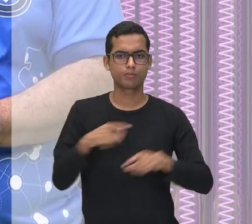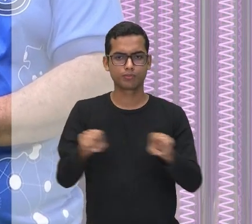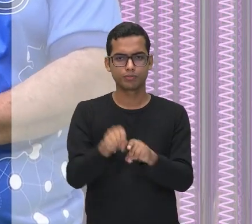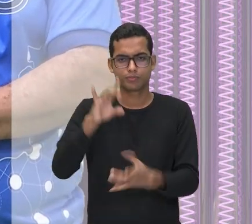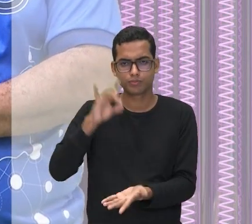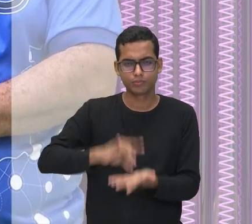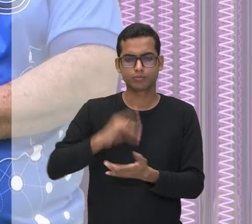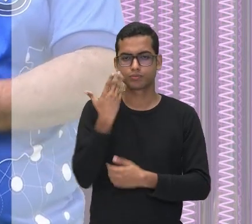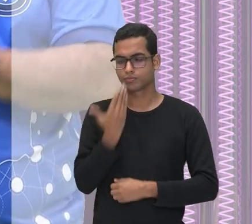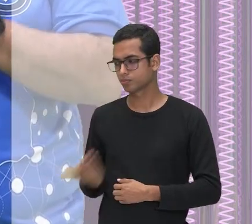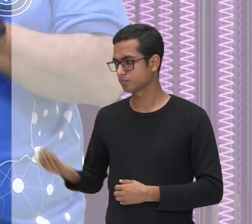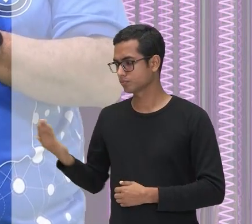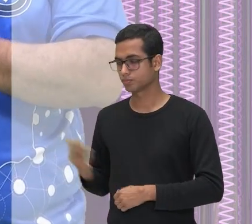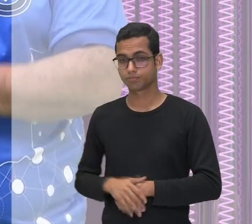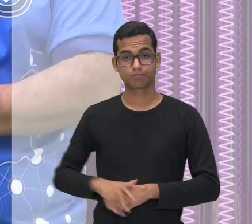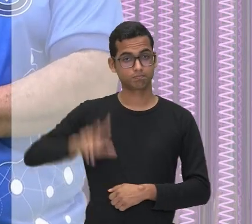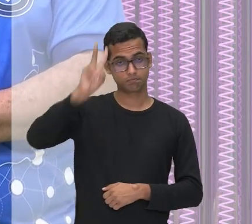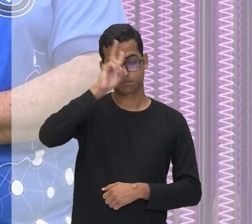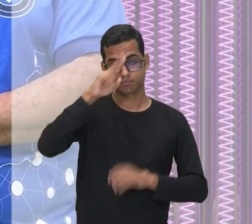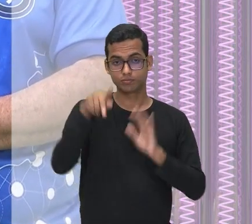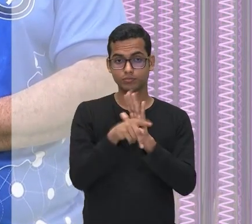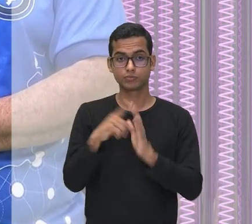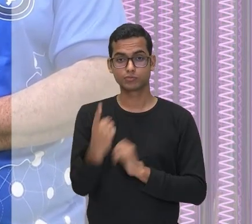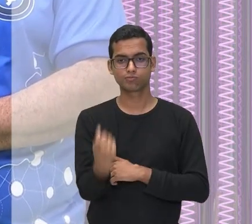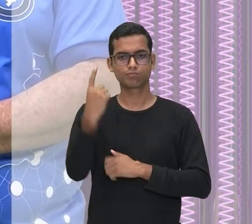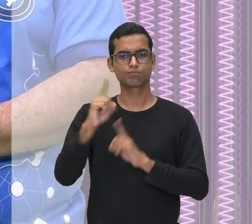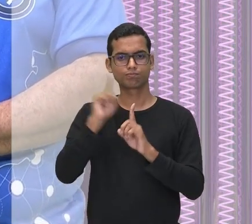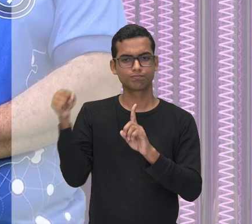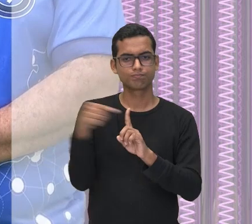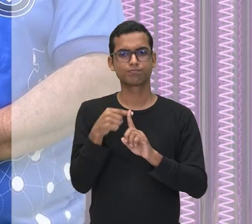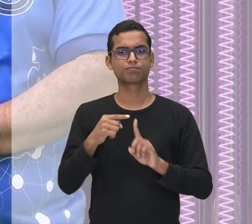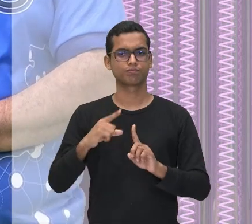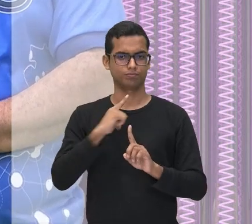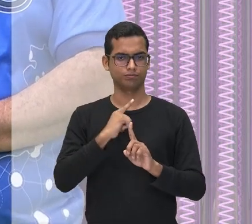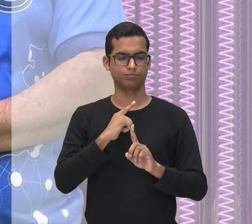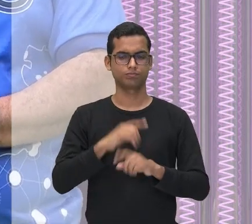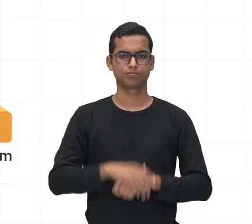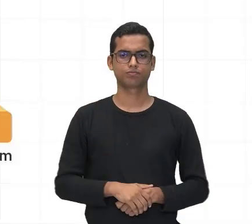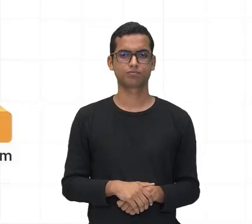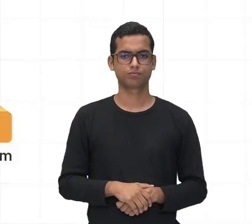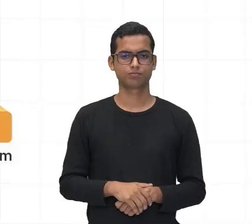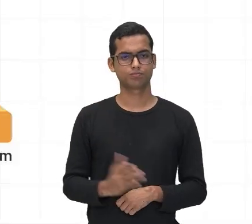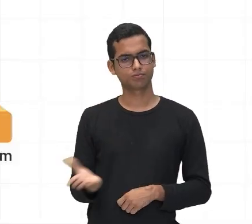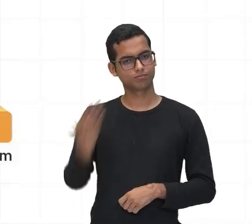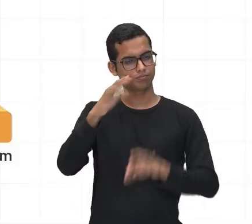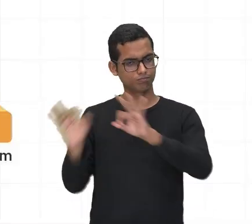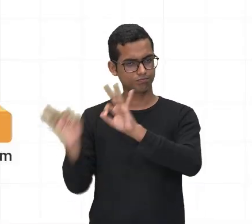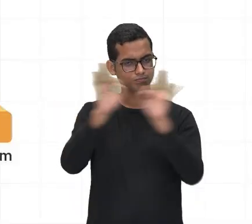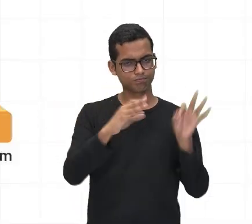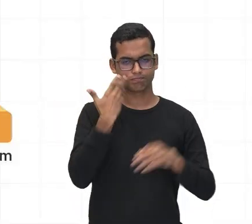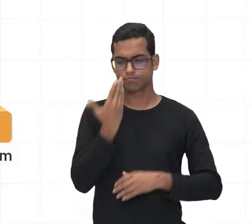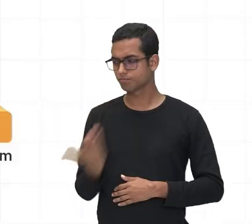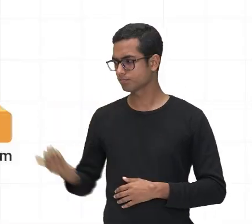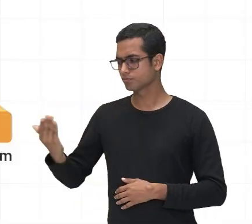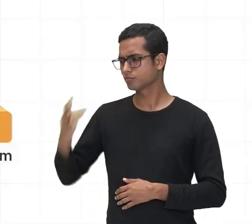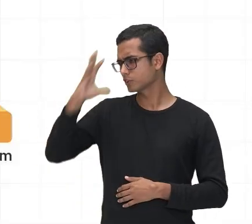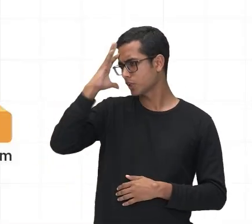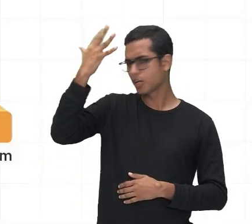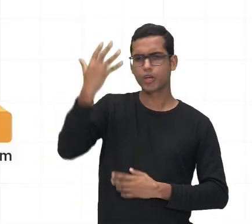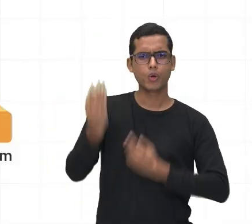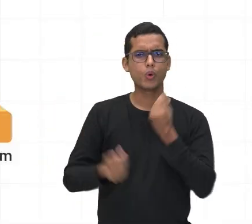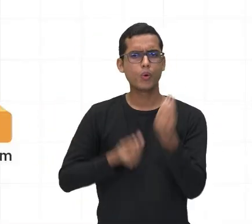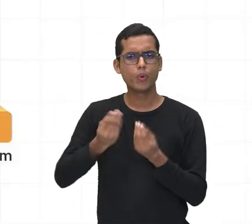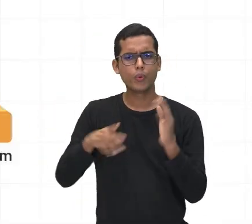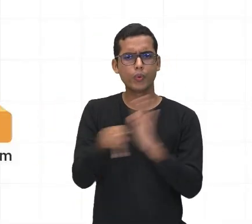numérica tem um único resultado, tá bom? Então, acompanha só como resolver uma